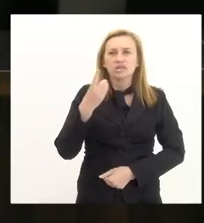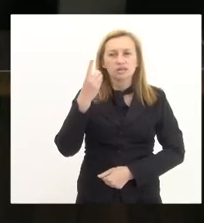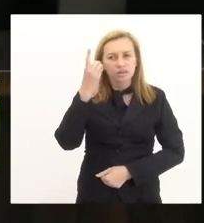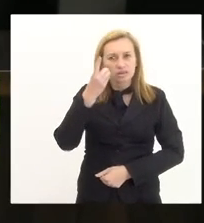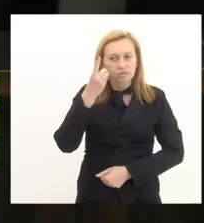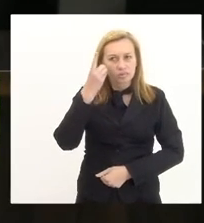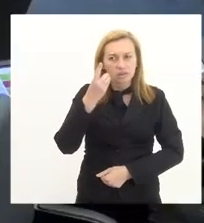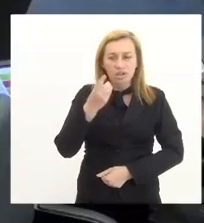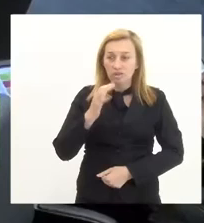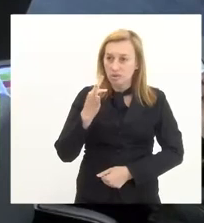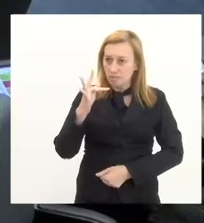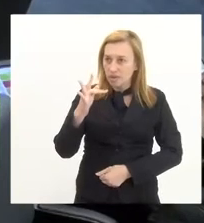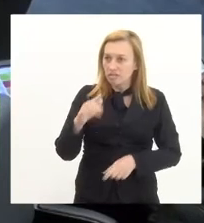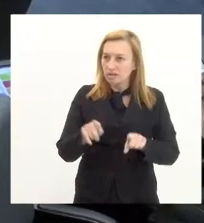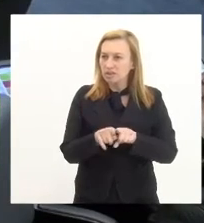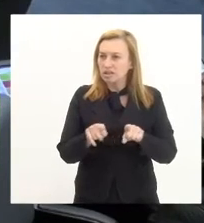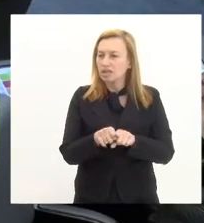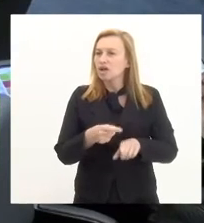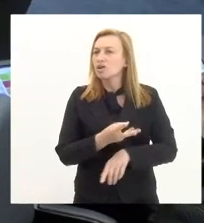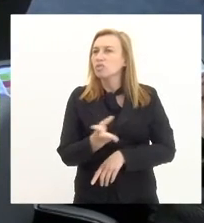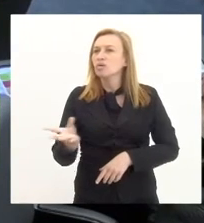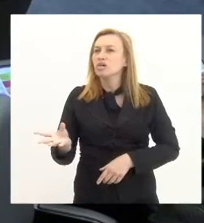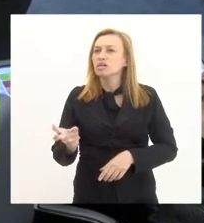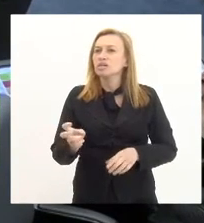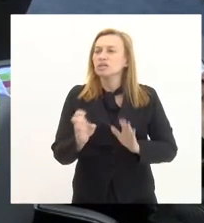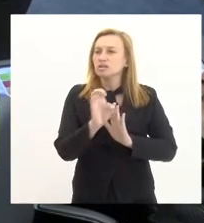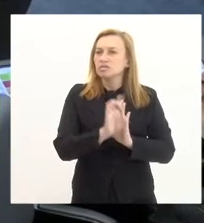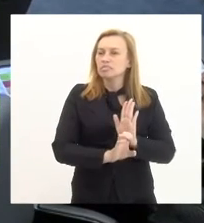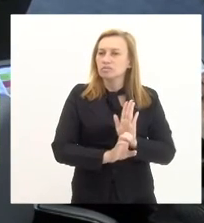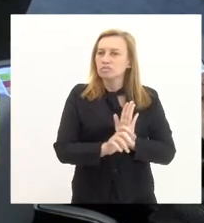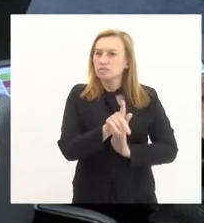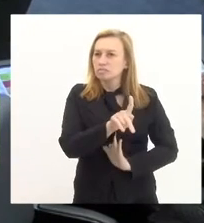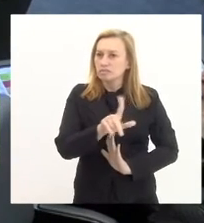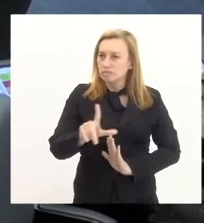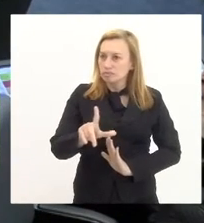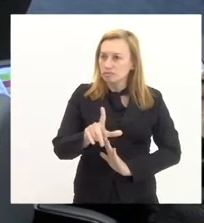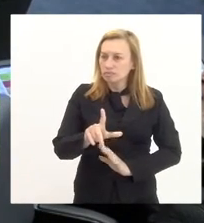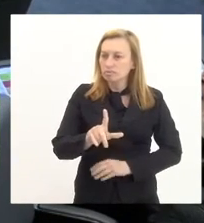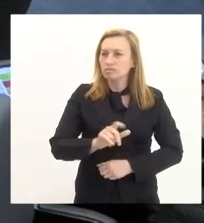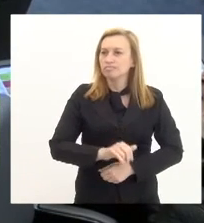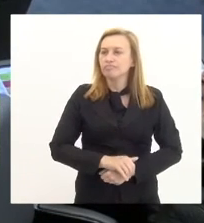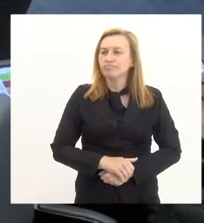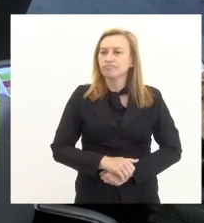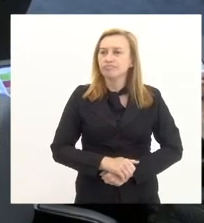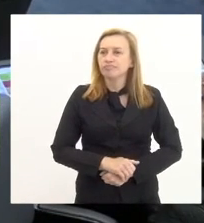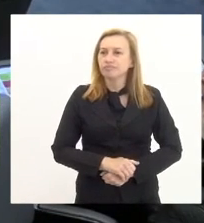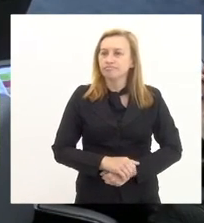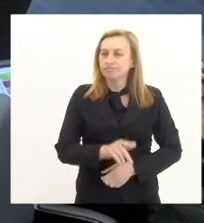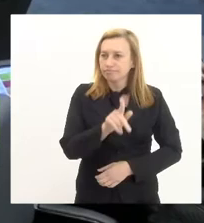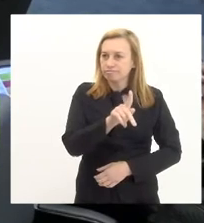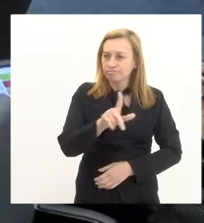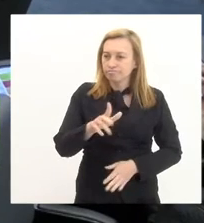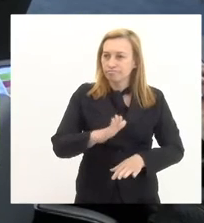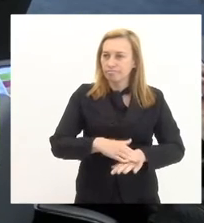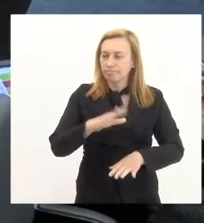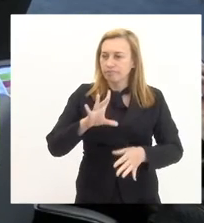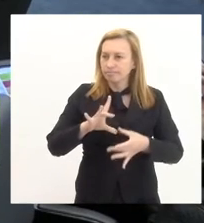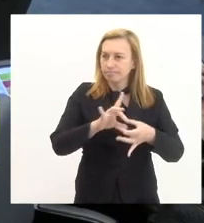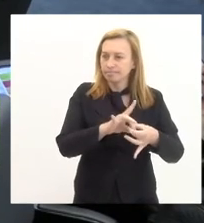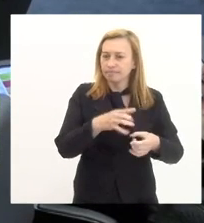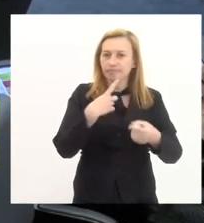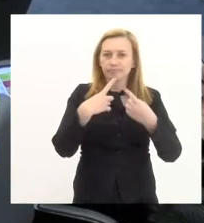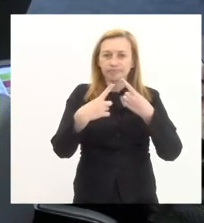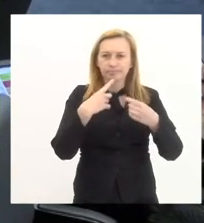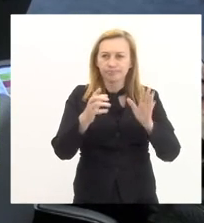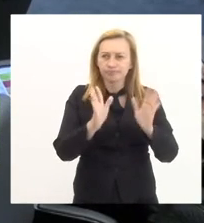você breve também eu acho que a quantidade de emendas é esse pele Dalton né porque eu pele mais emendados esperes que